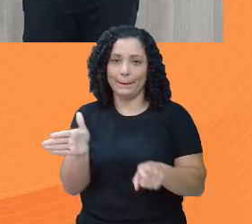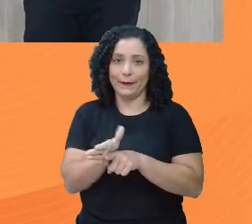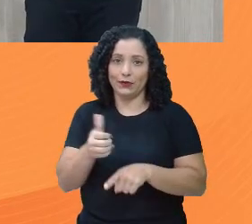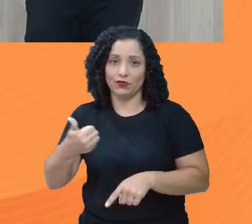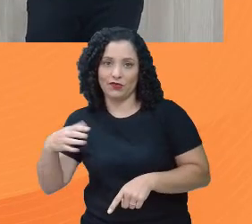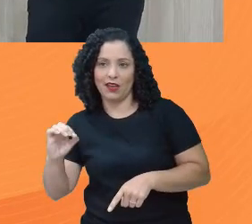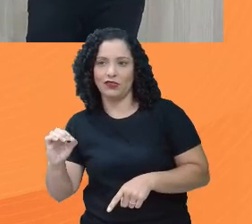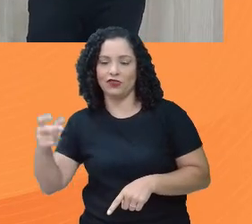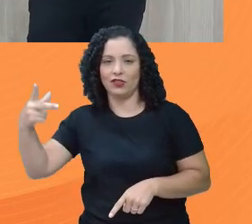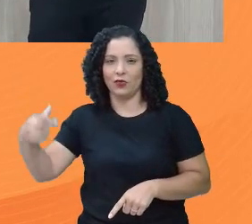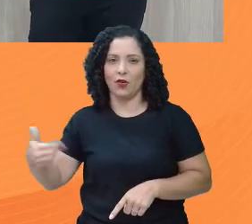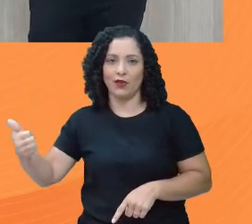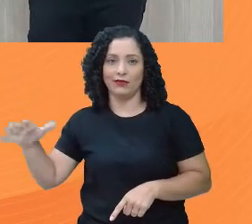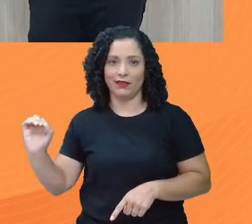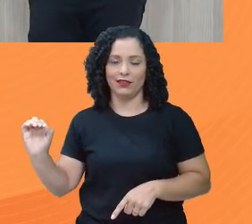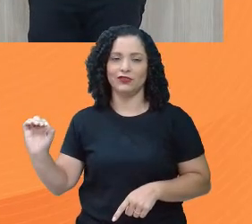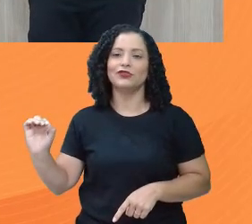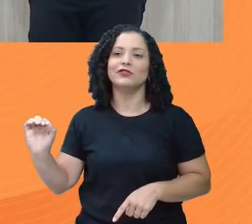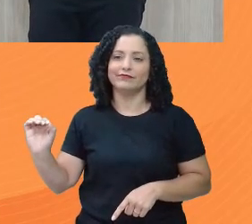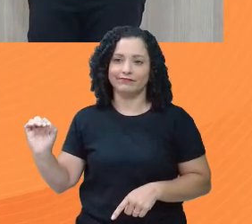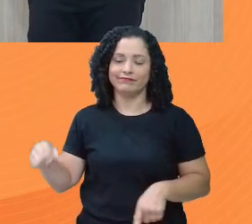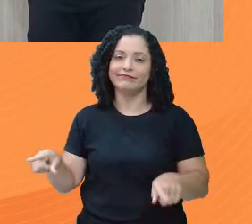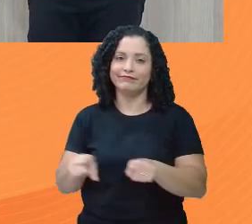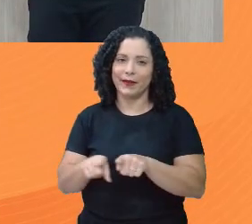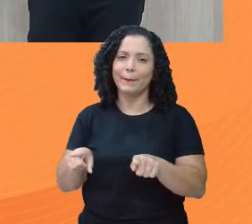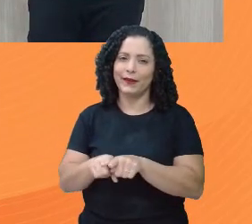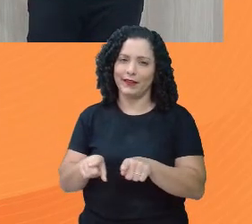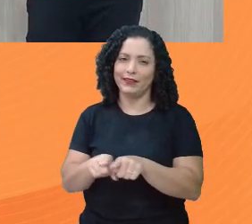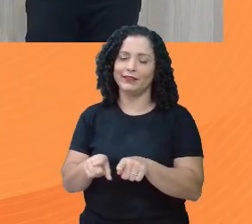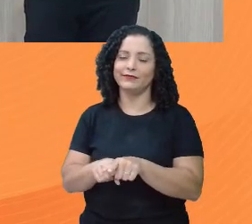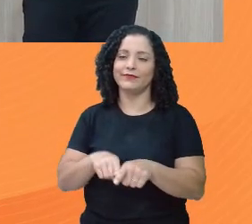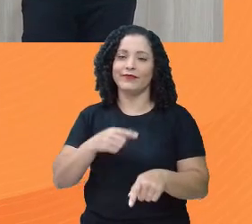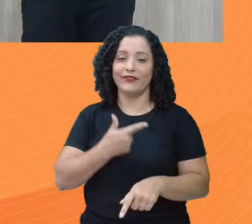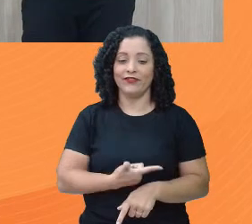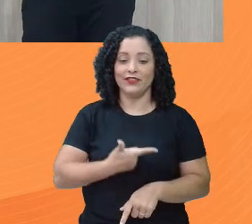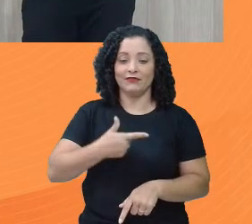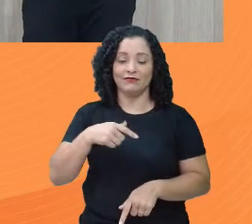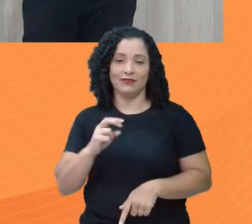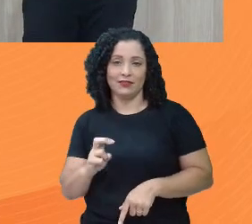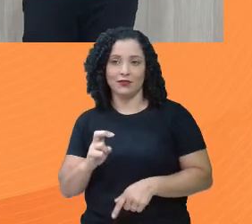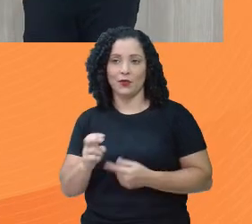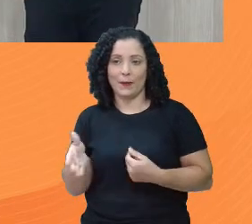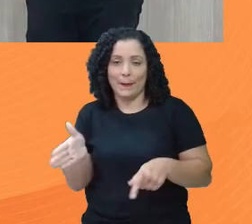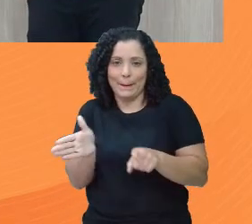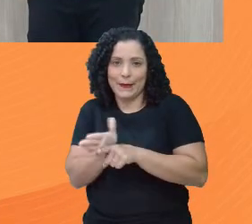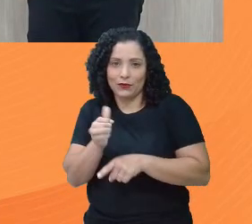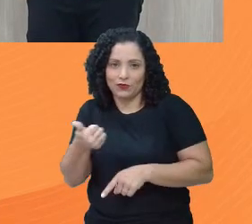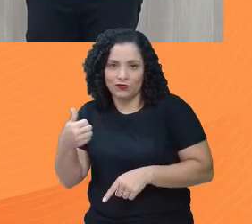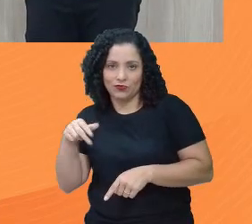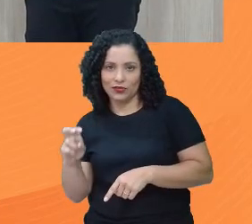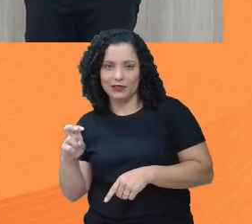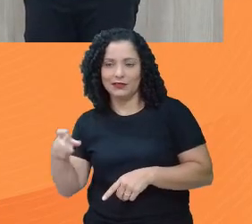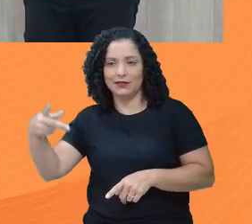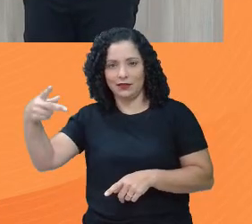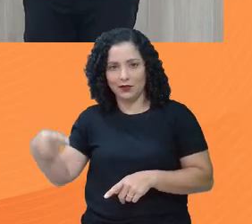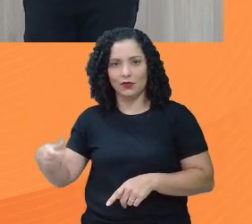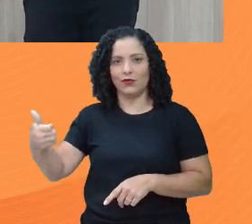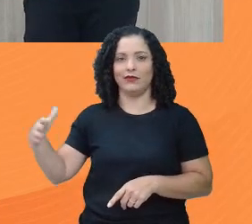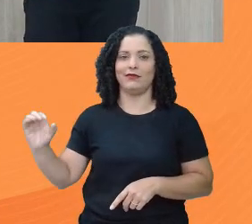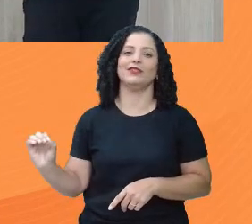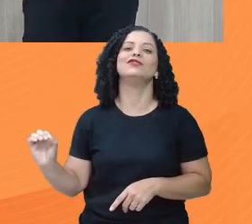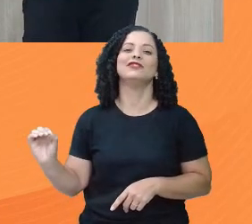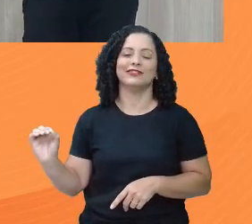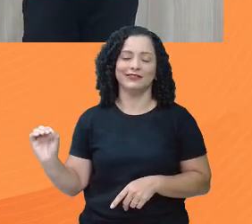menos 10 igual a 10, também é uma solução para essa equação. Tenho também 25 menos 15